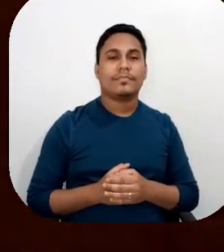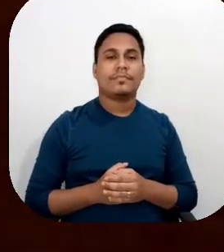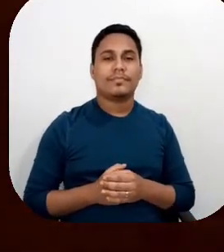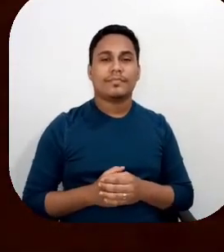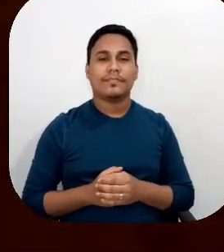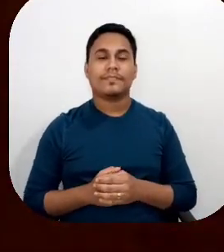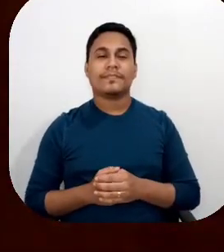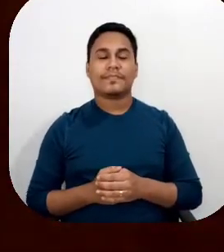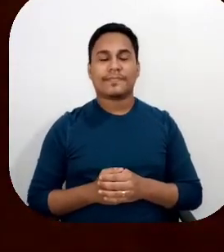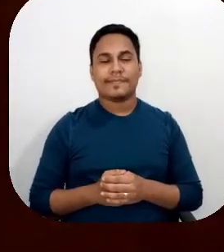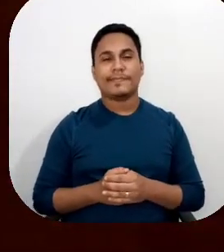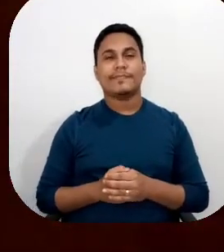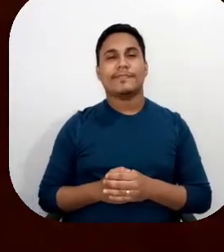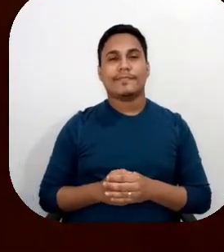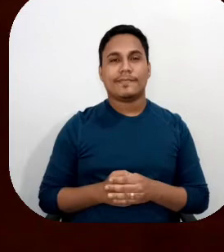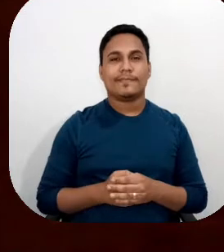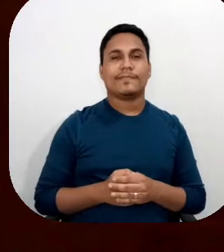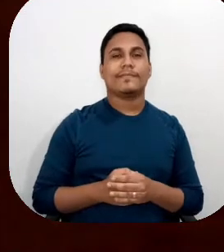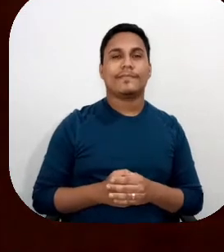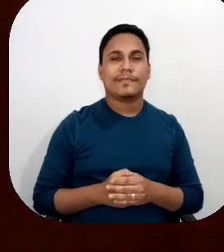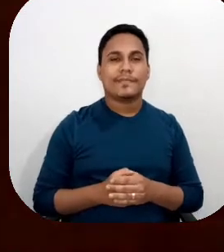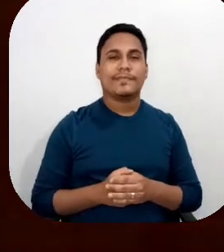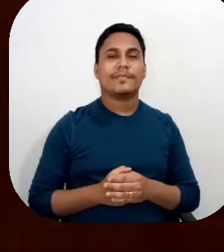Please, oh